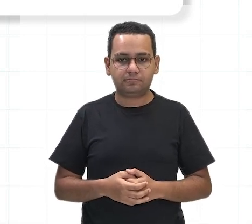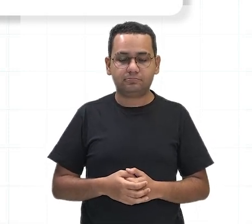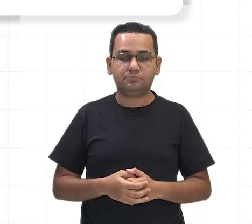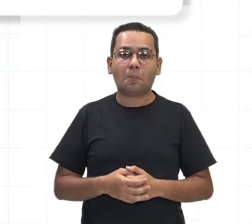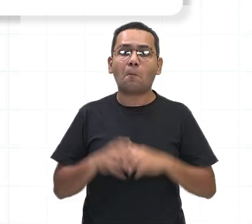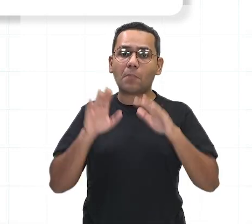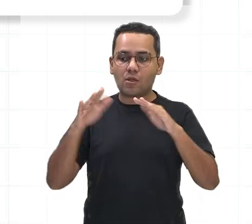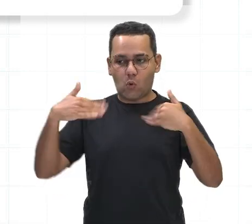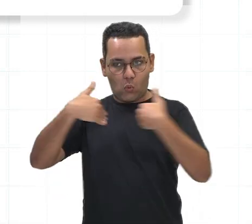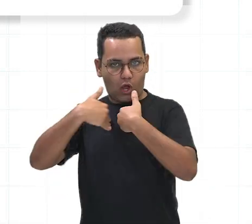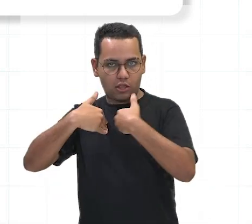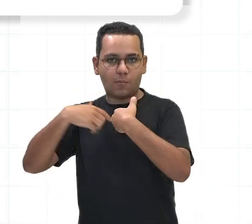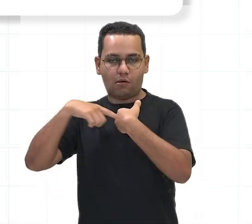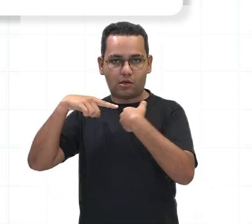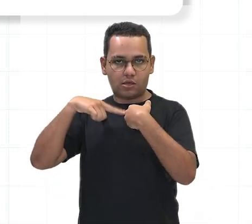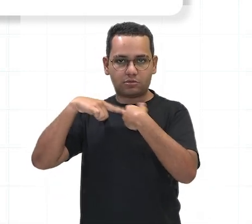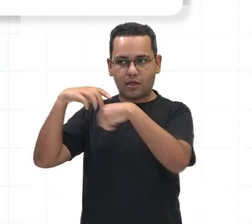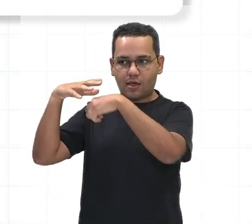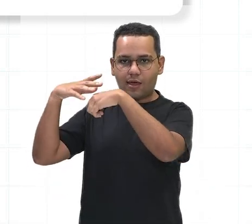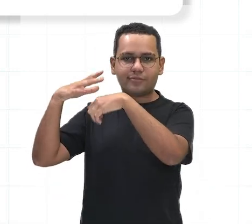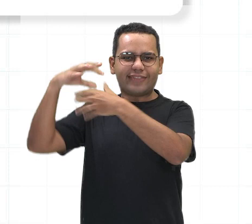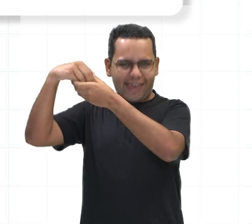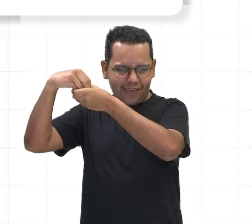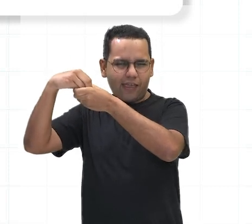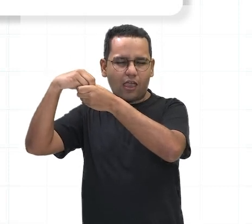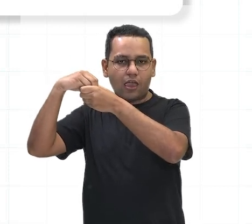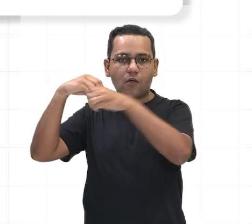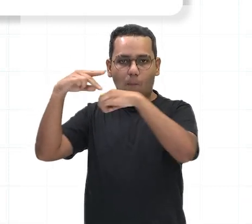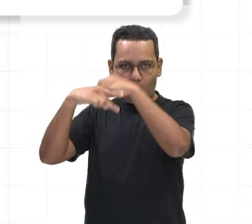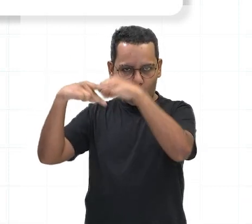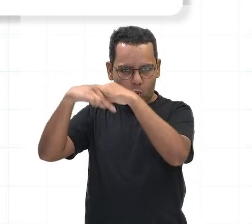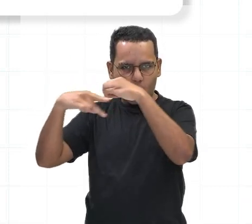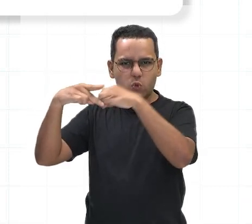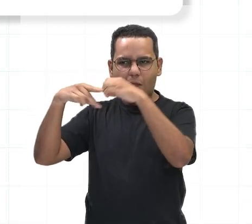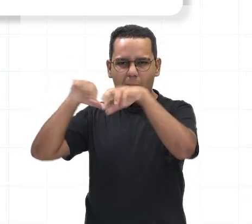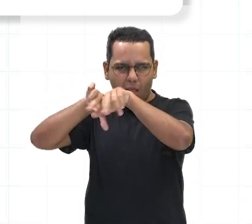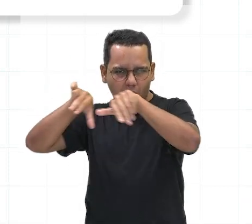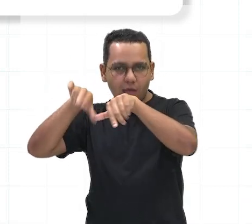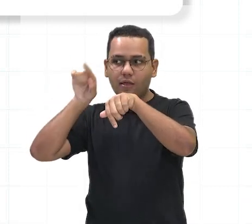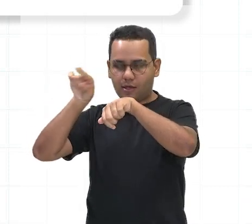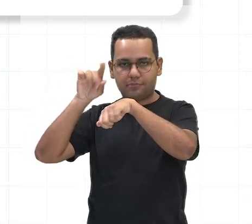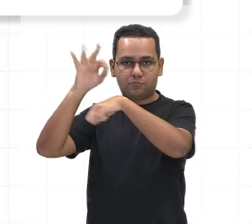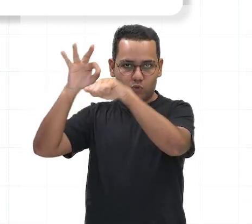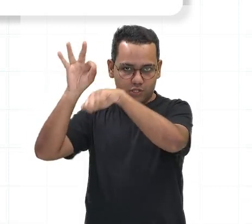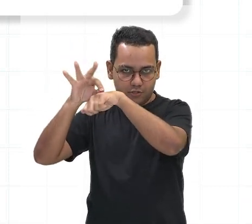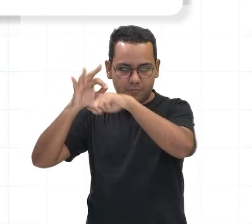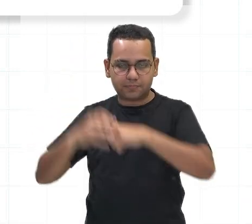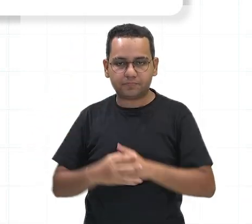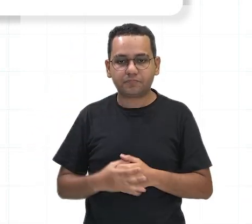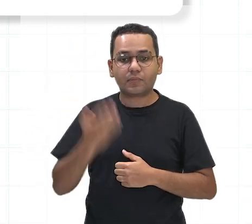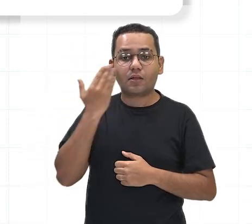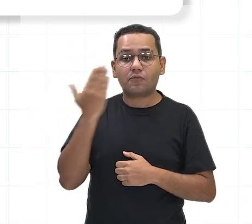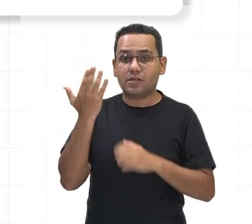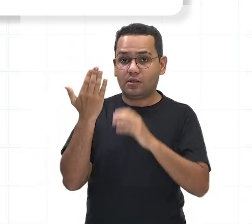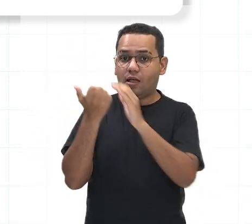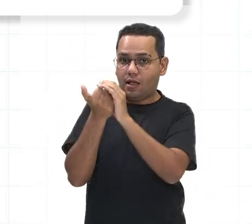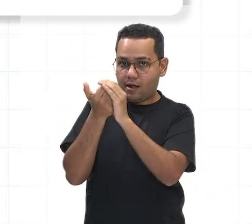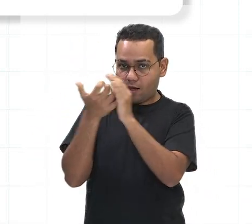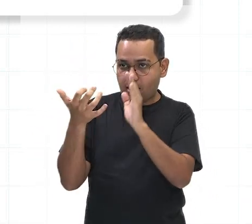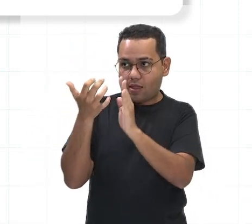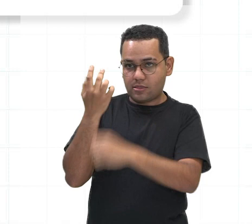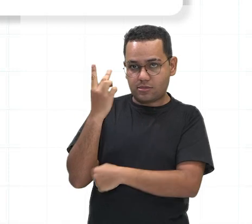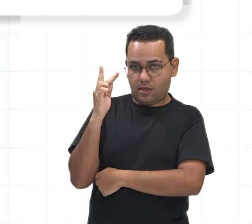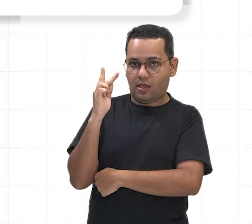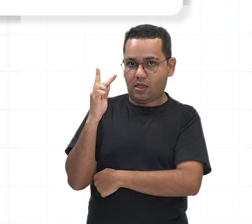é o mosquito, como a gente está visualizando aí na imagem, tá? Observa bem as características desse mosquito e a diferença dele para